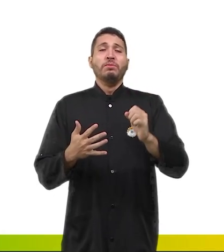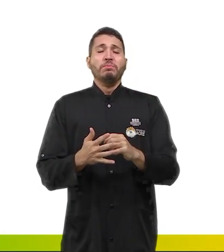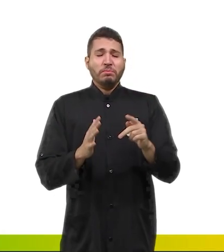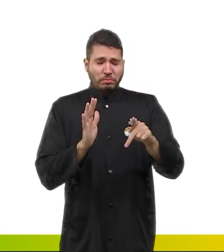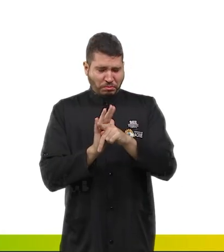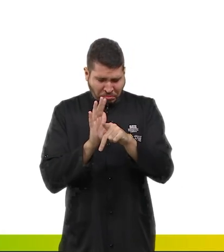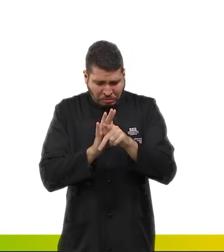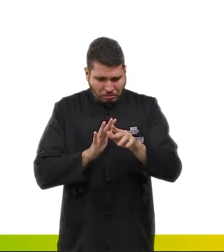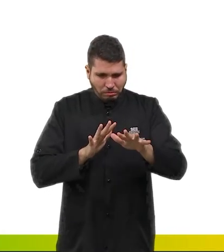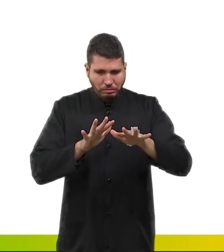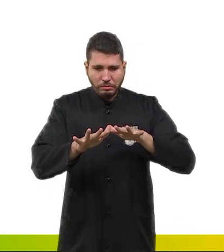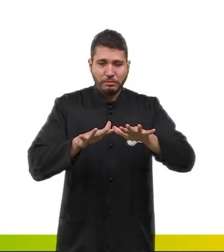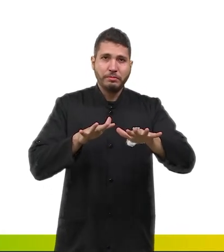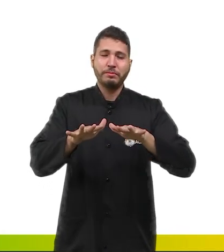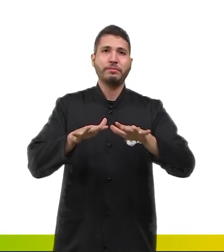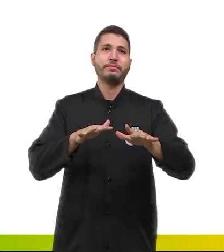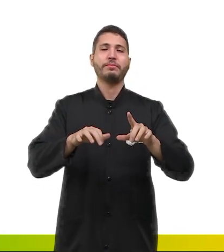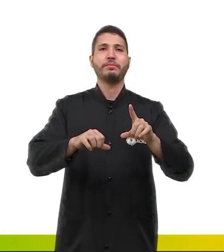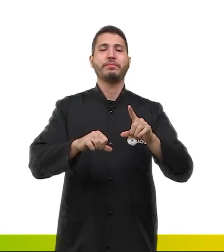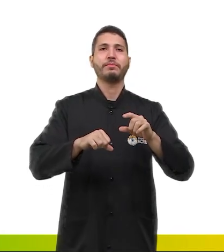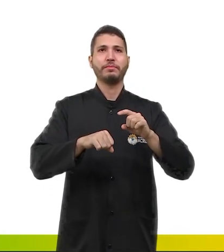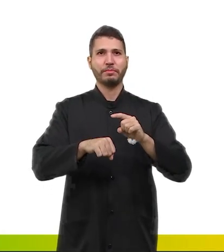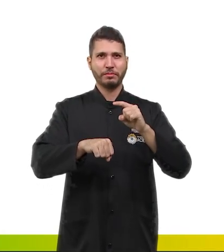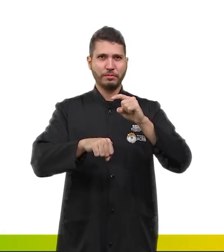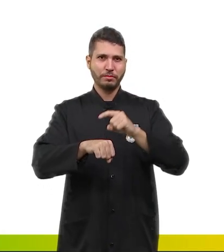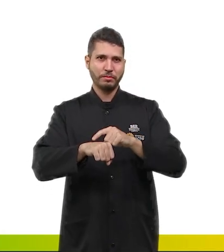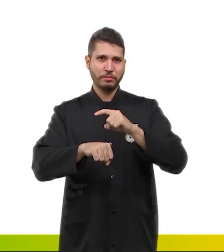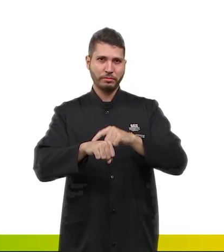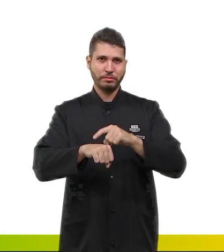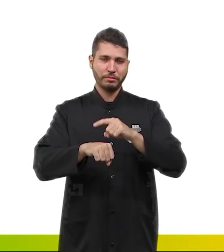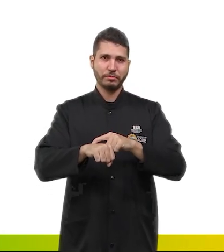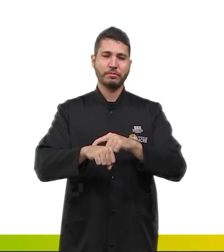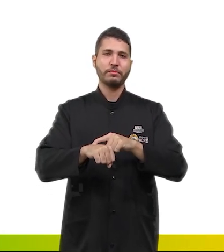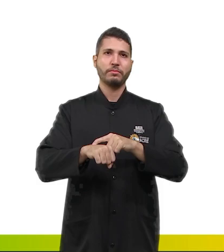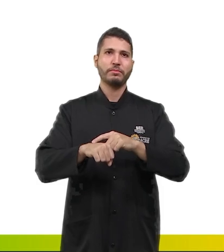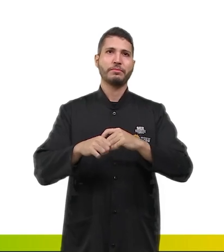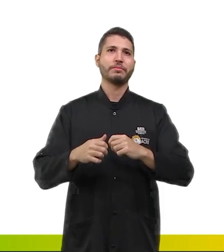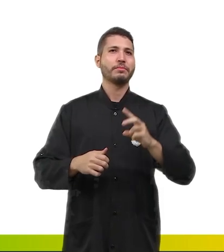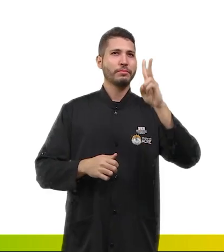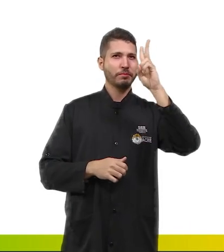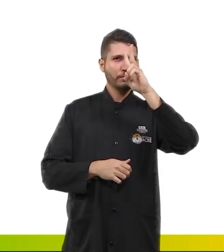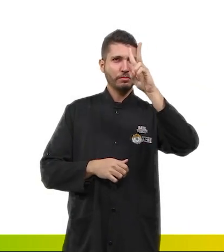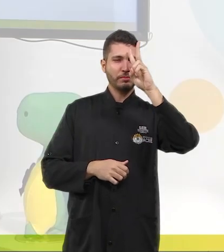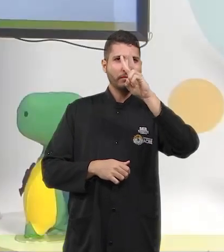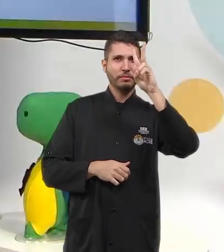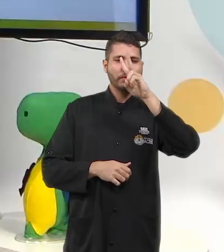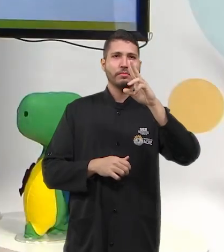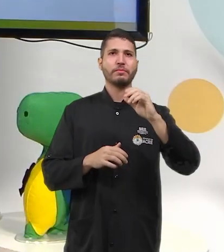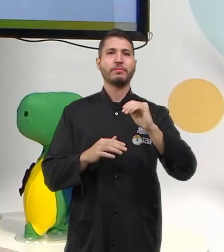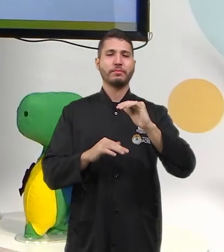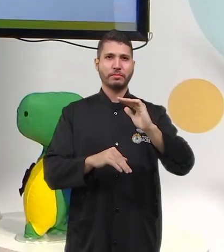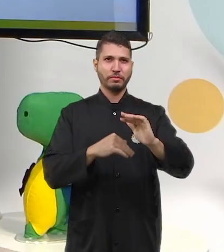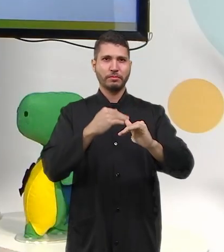menor tempo possível. Então, só para a gente recapitular, lembra lá, desempenho motor,